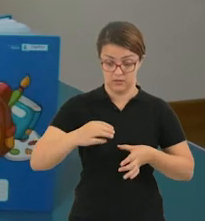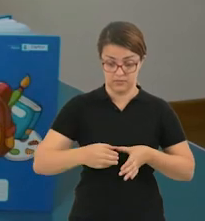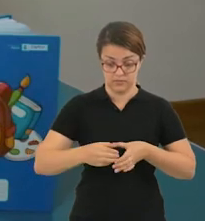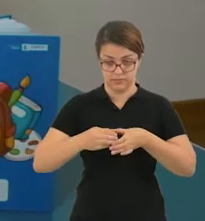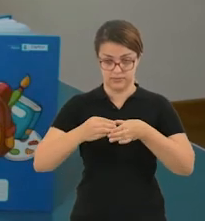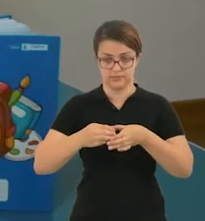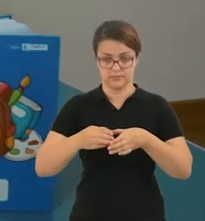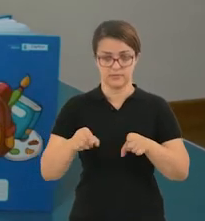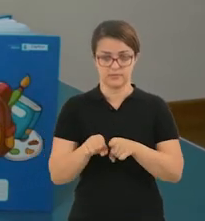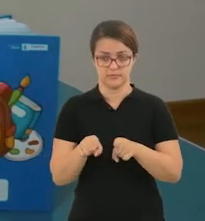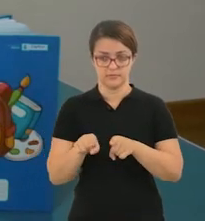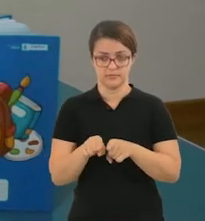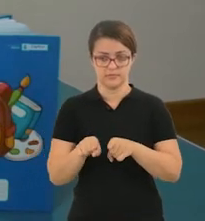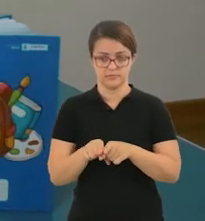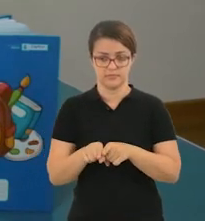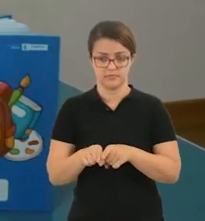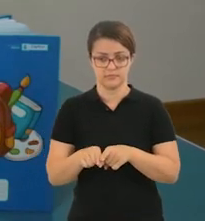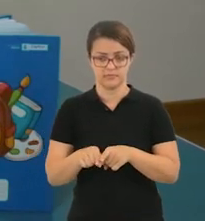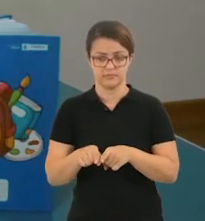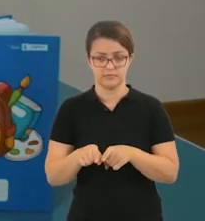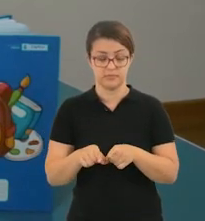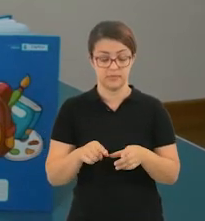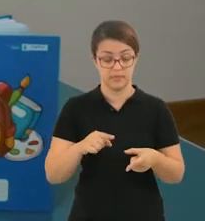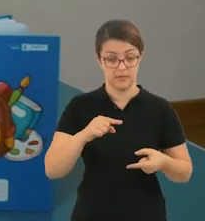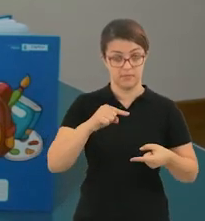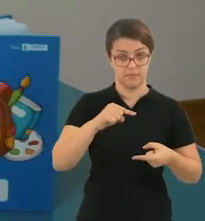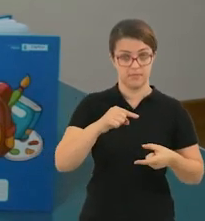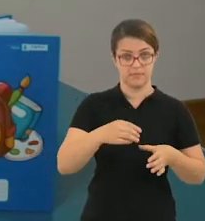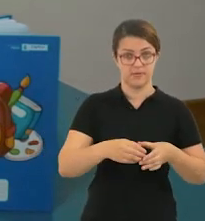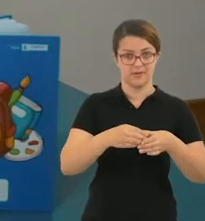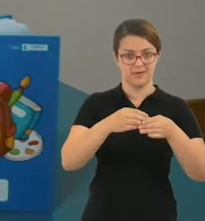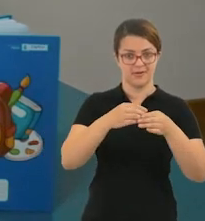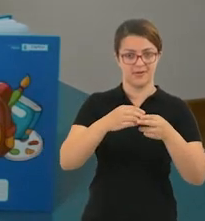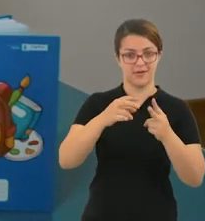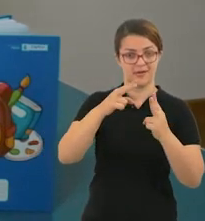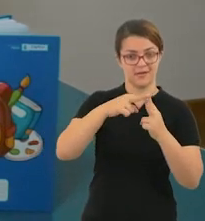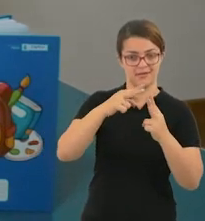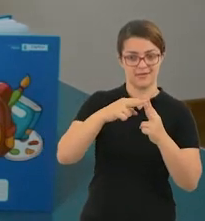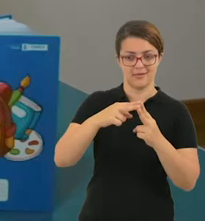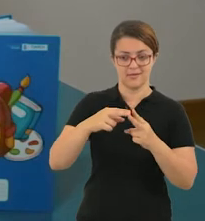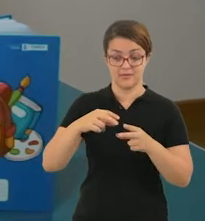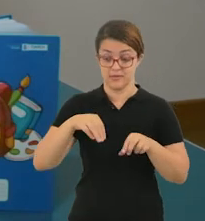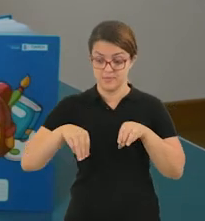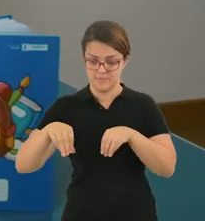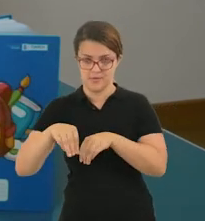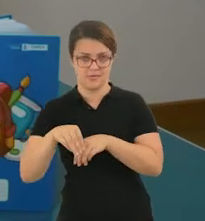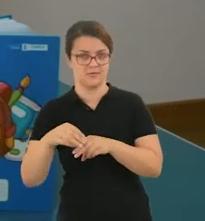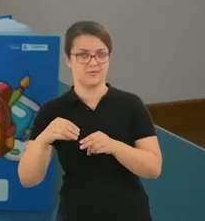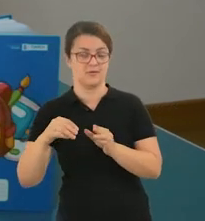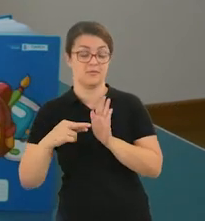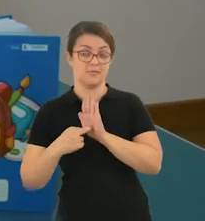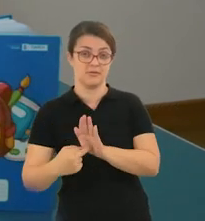representar a dezena. E as tampinhas, a unidade. Que tal também utilizar palitos,